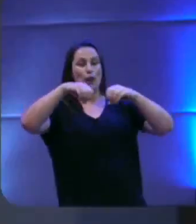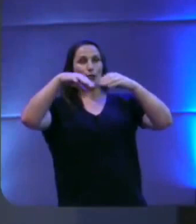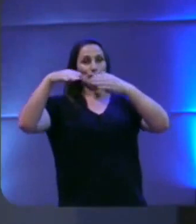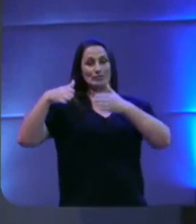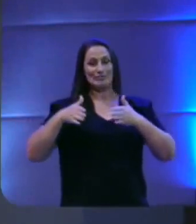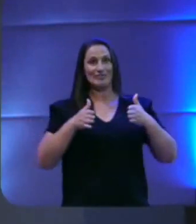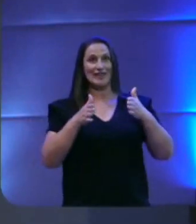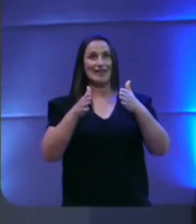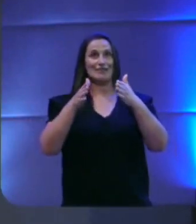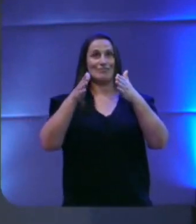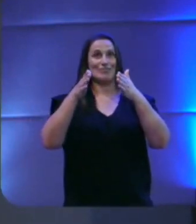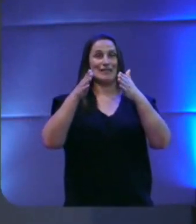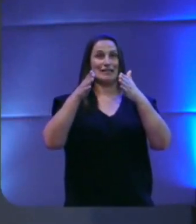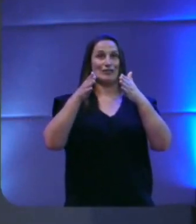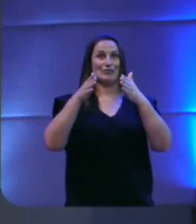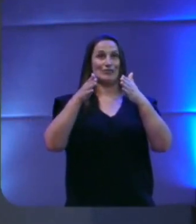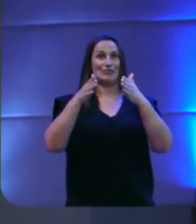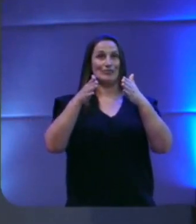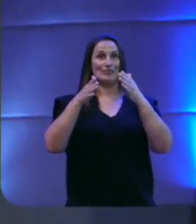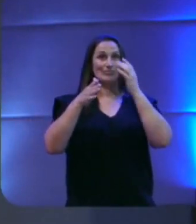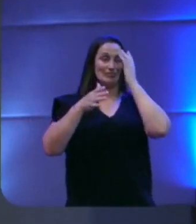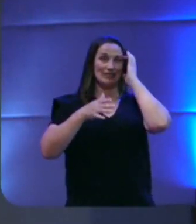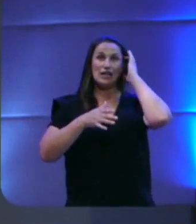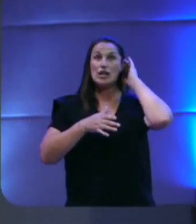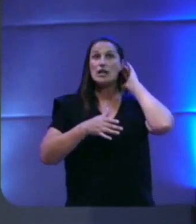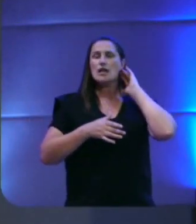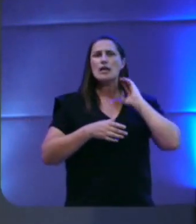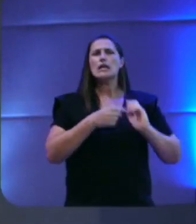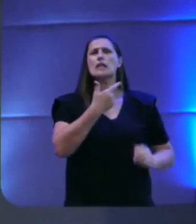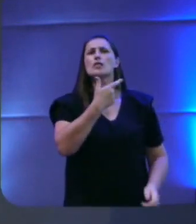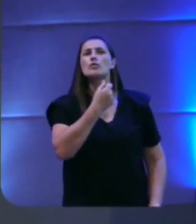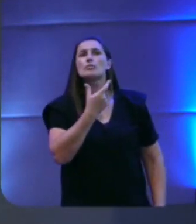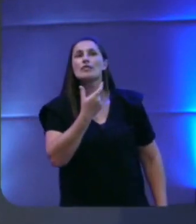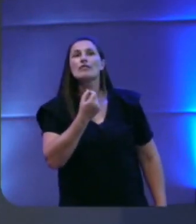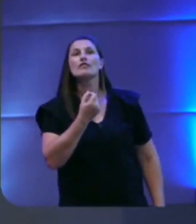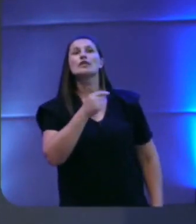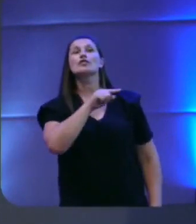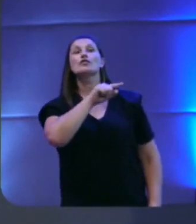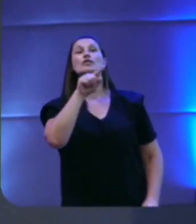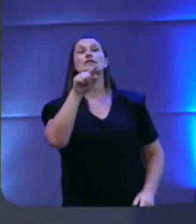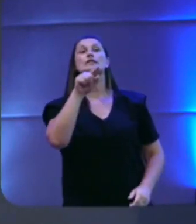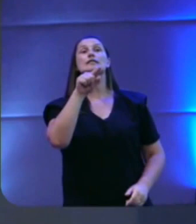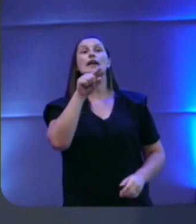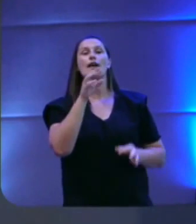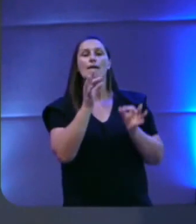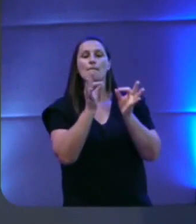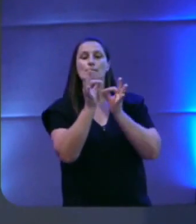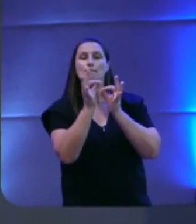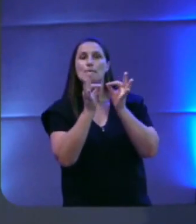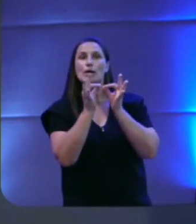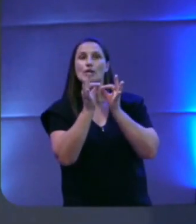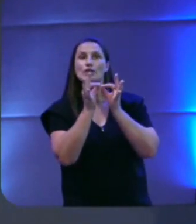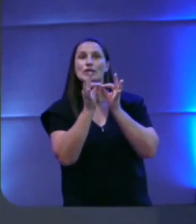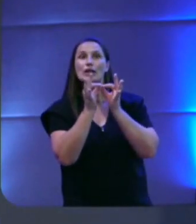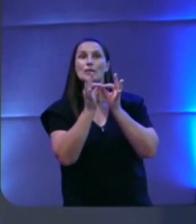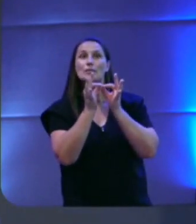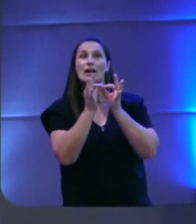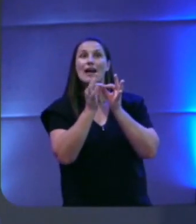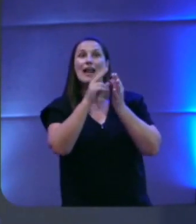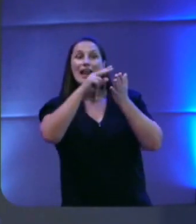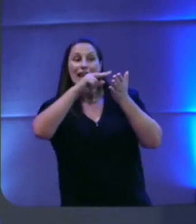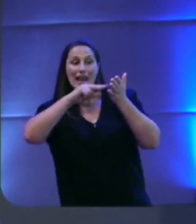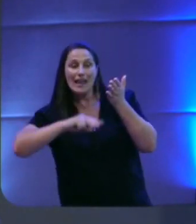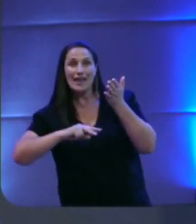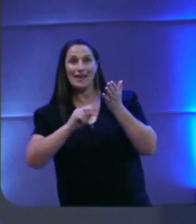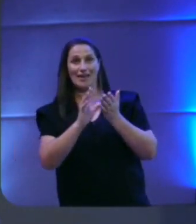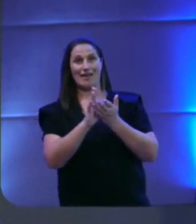caminho. Que tal se em 2020 você fizer um plano para ler a Bíblia durante o seu